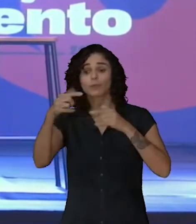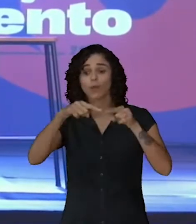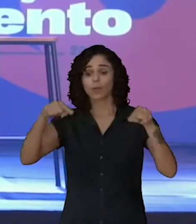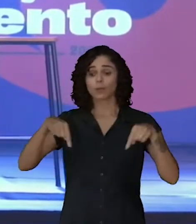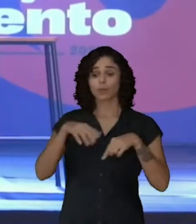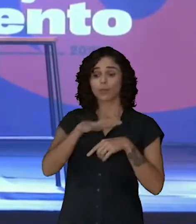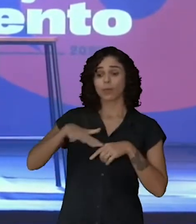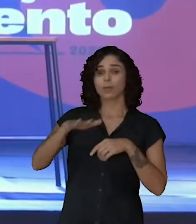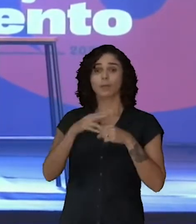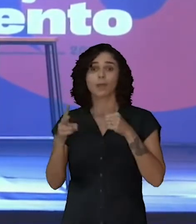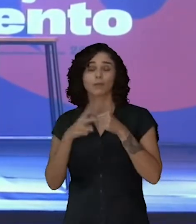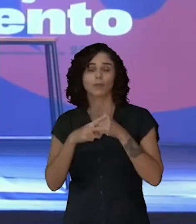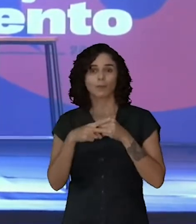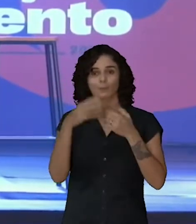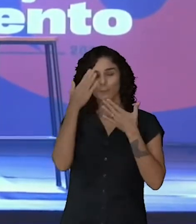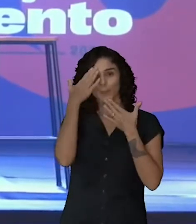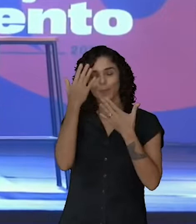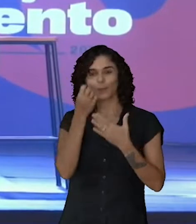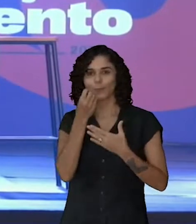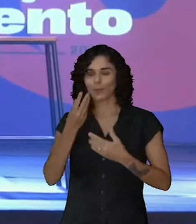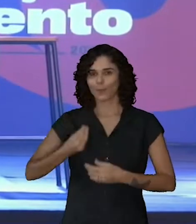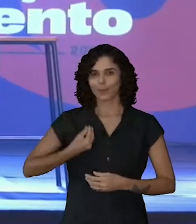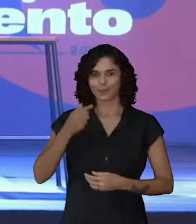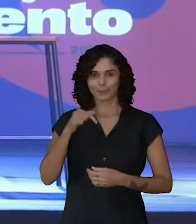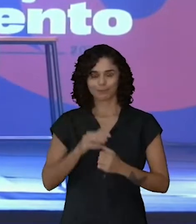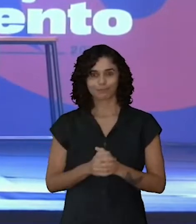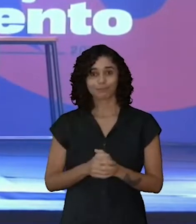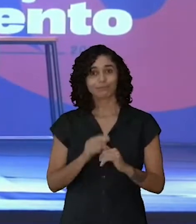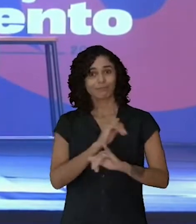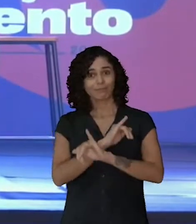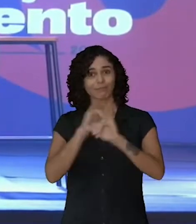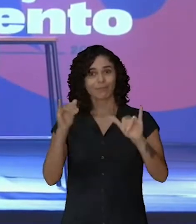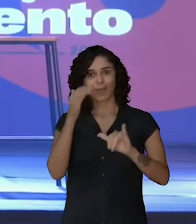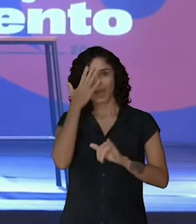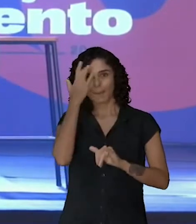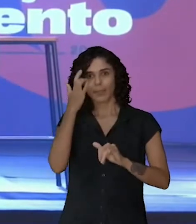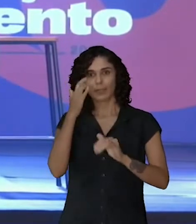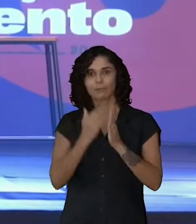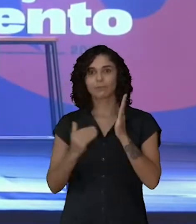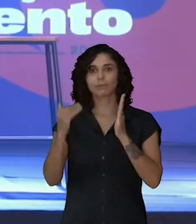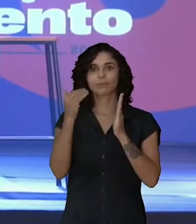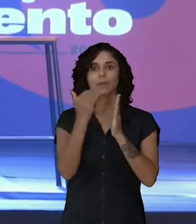estão aqui. Deixa eu dizer uma coisa para você, amanhã vai ter mais lugar.